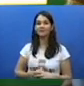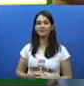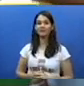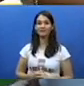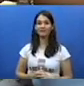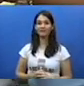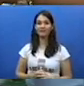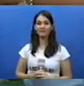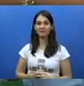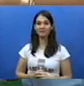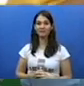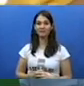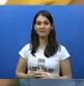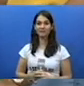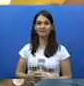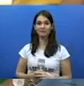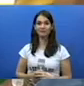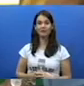ó.